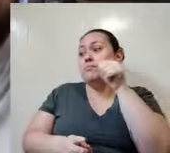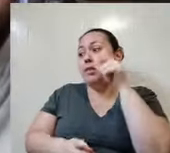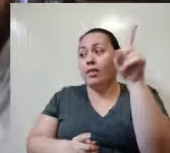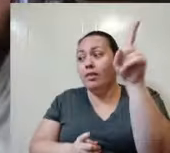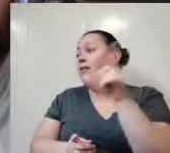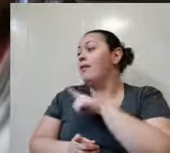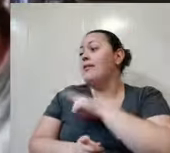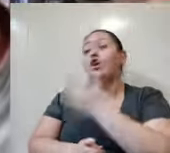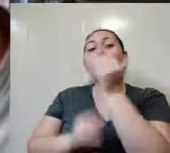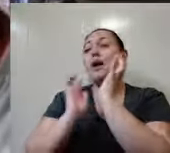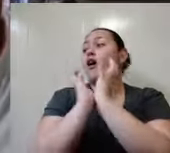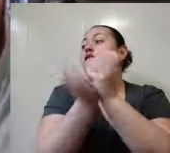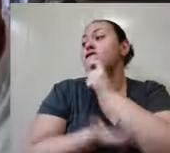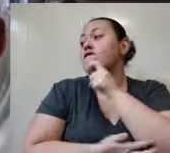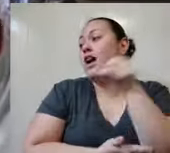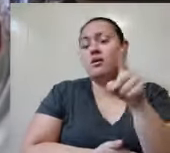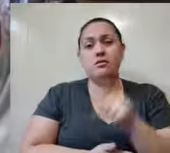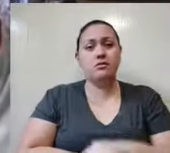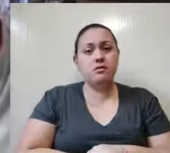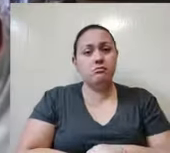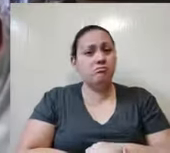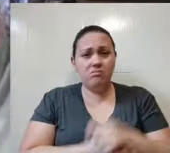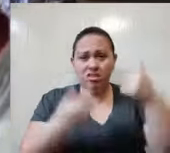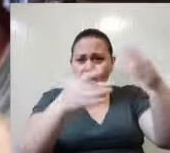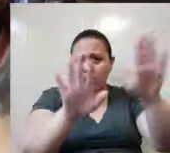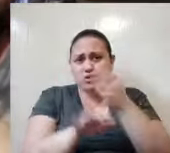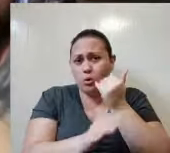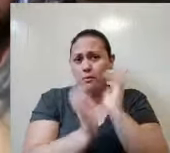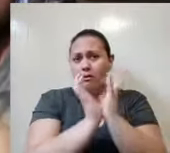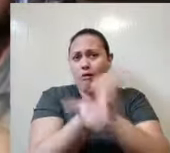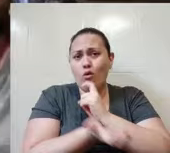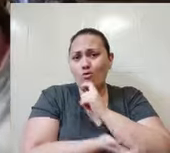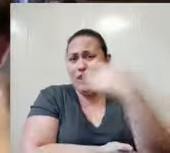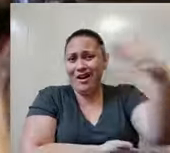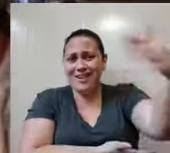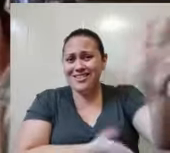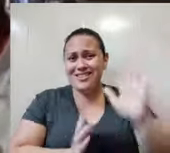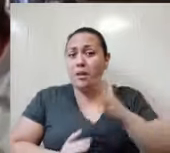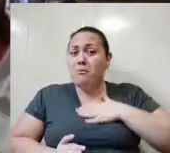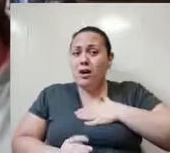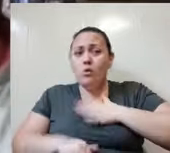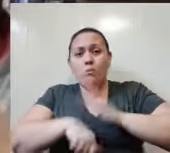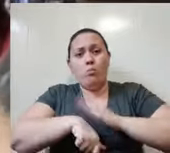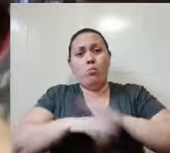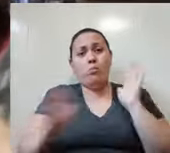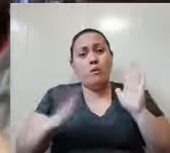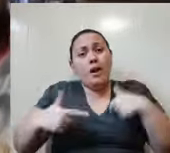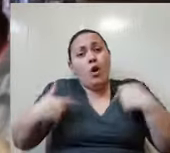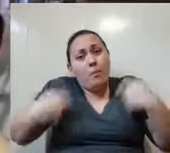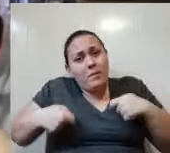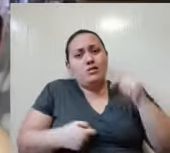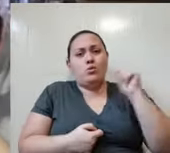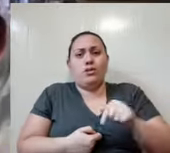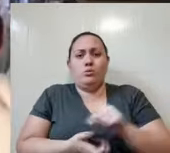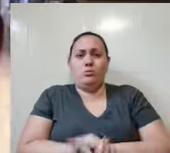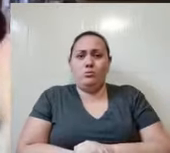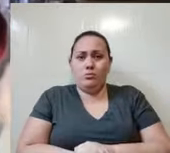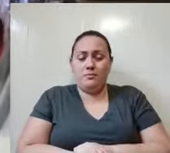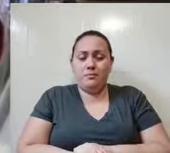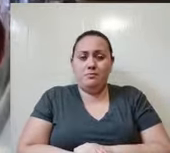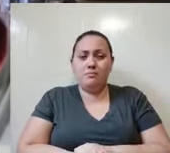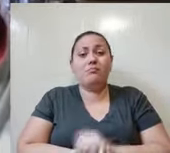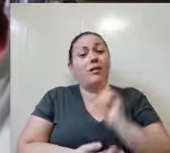comendo alface. Deixa a fulaninha comendo alface lá. Nesse momento, tu tá precisando daquilo, tu precisa estar mal. E isso